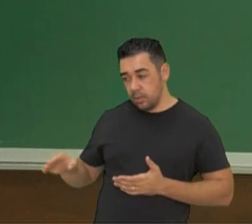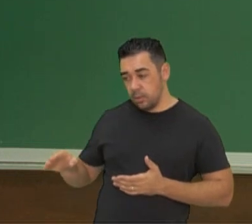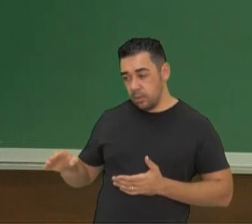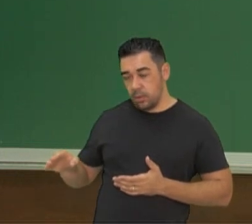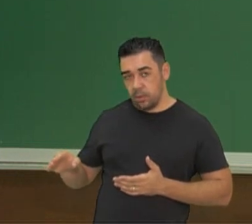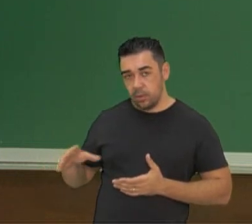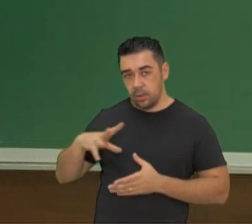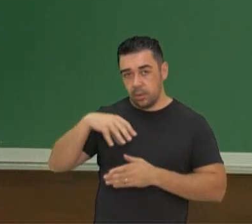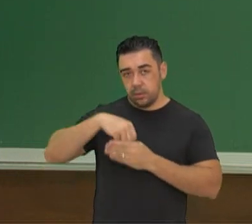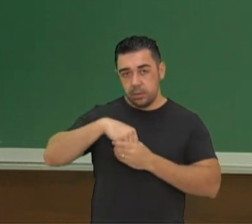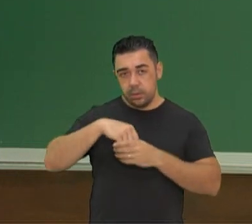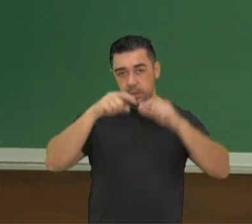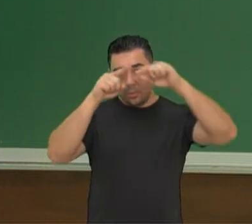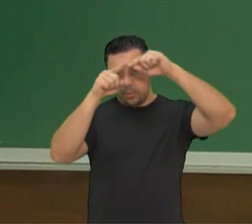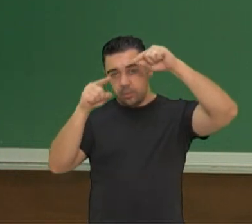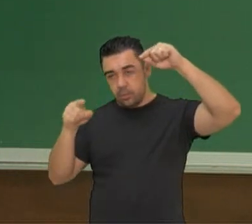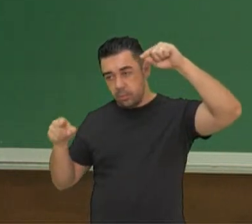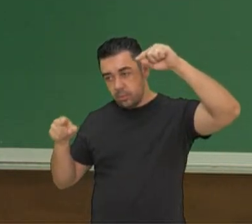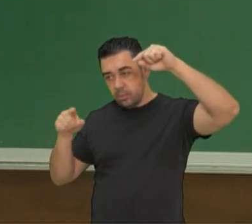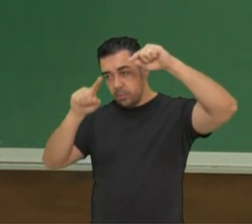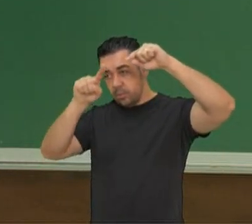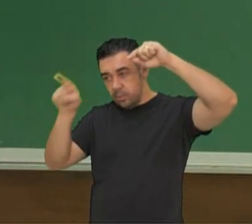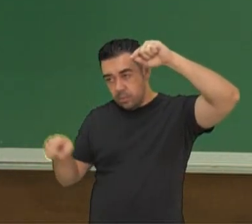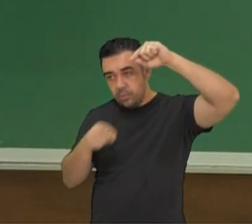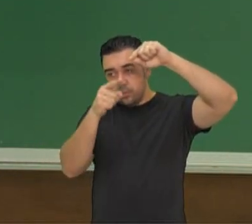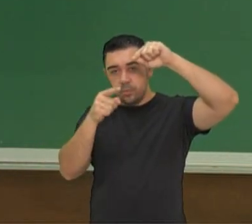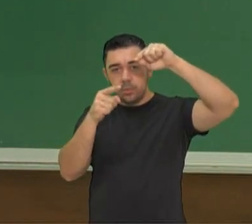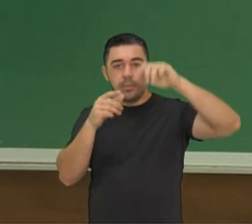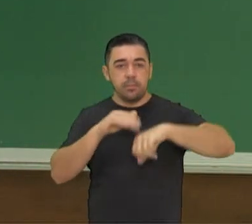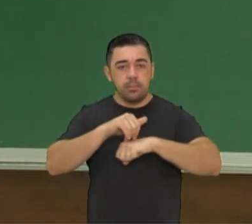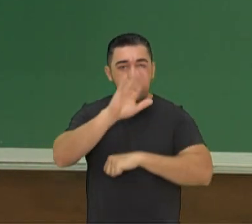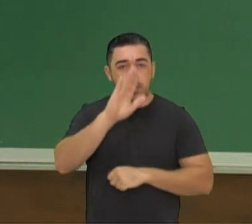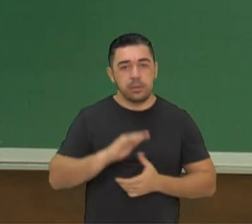Para dentro, teria meia volta. Esse pedacinho é maior do que meia volta.